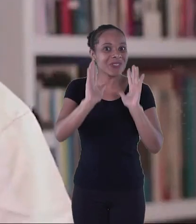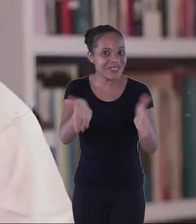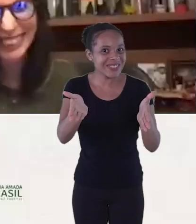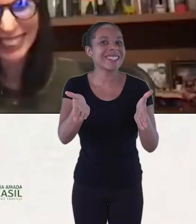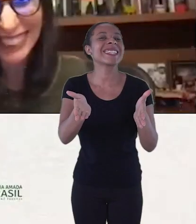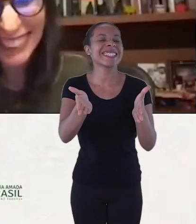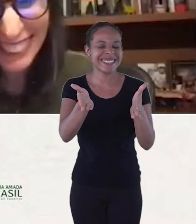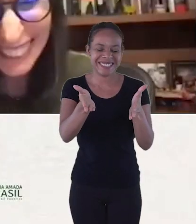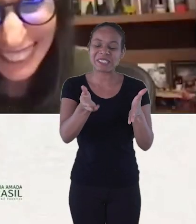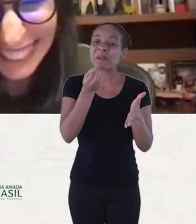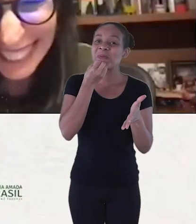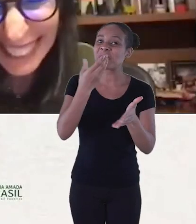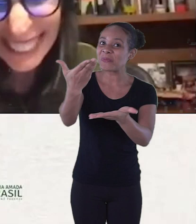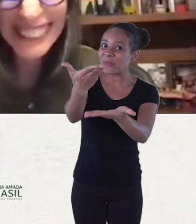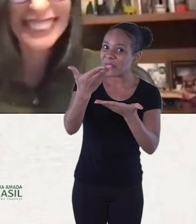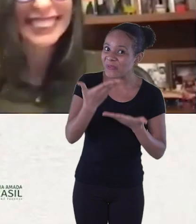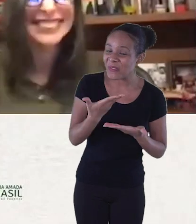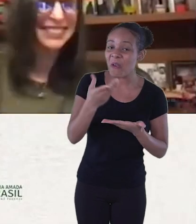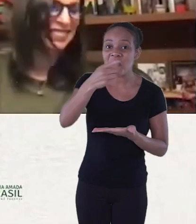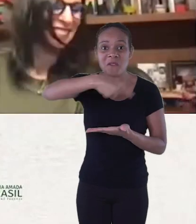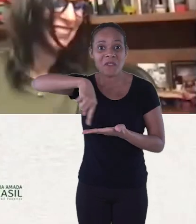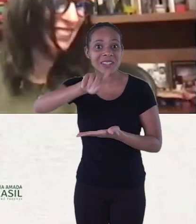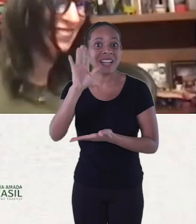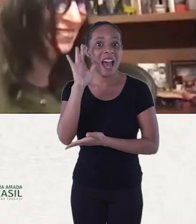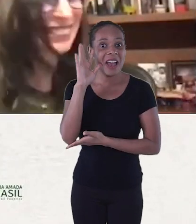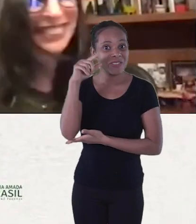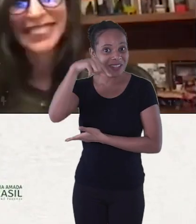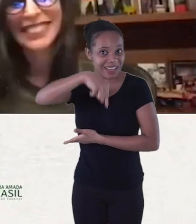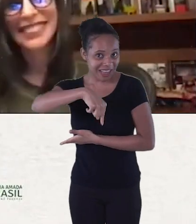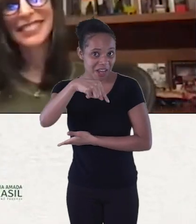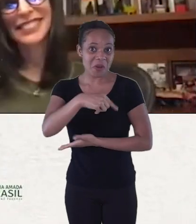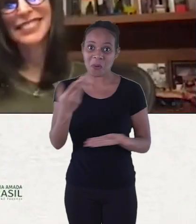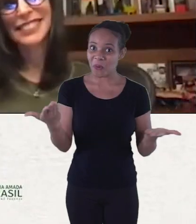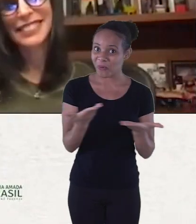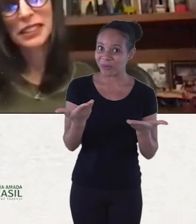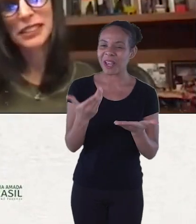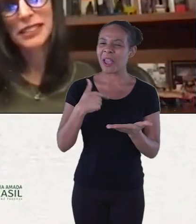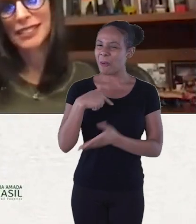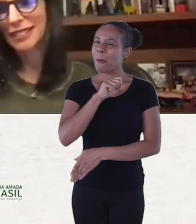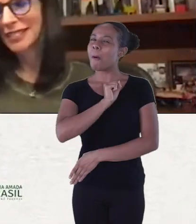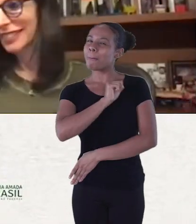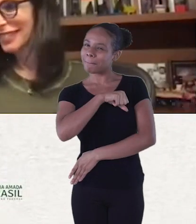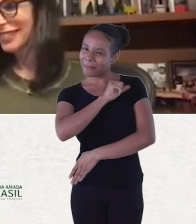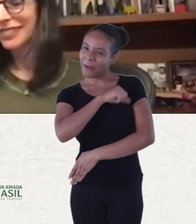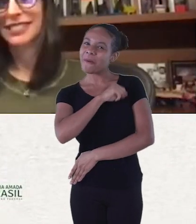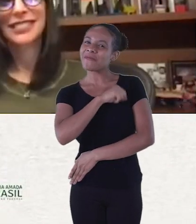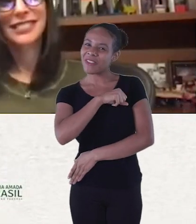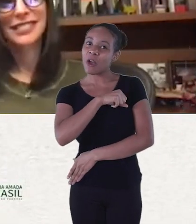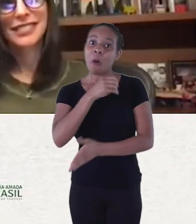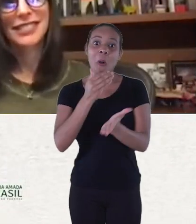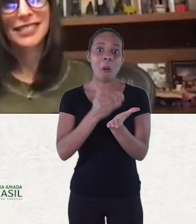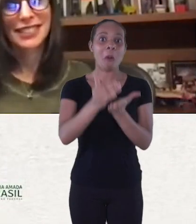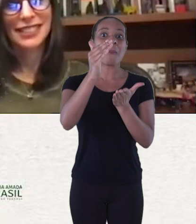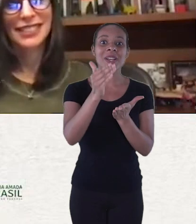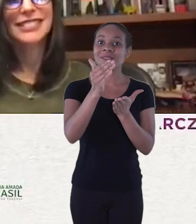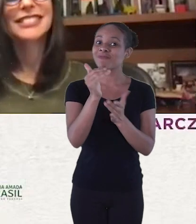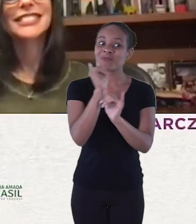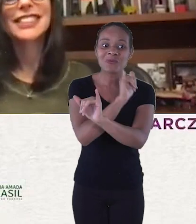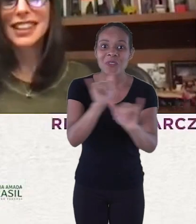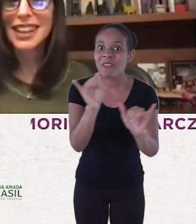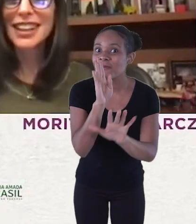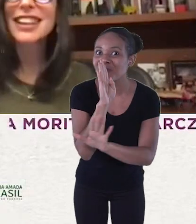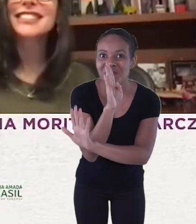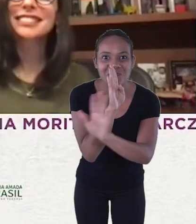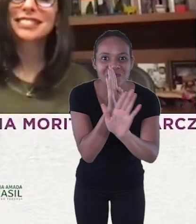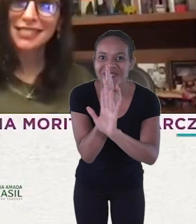Muito bem-vindo, vocês que estão nos assistindo ao Sempre um Papo. Eu inventei essa maldade técnica aqui agora de começar sem avisar. É